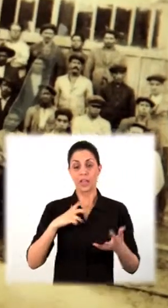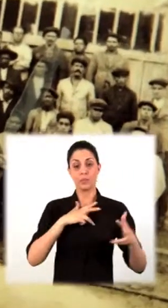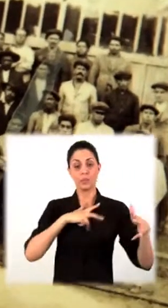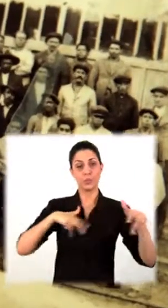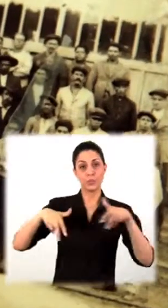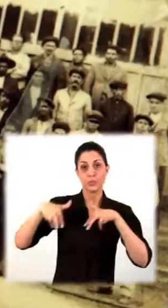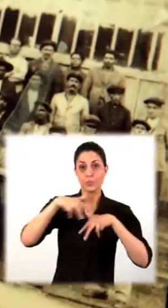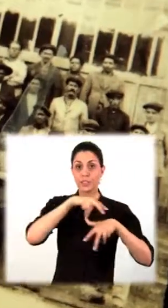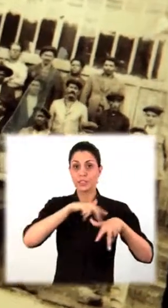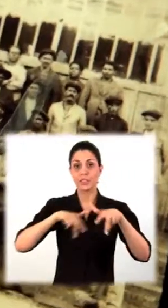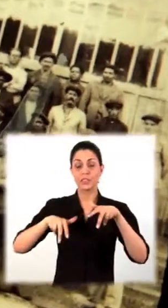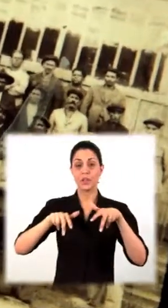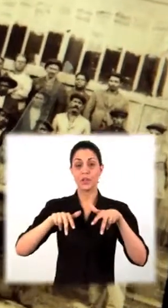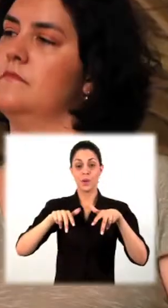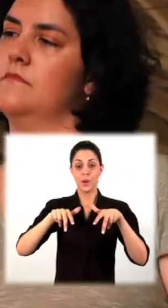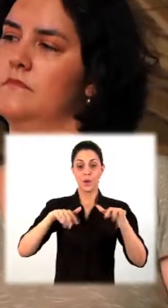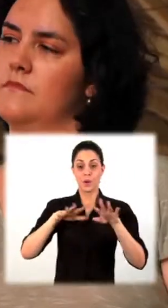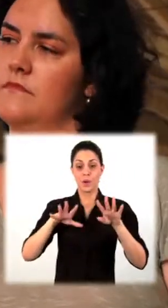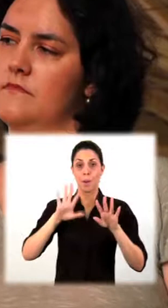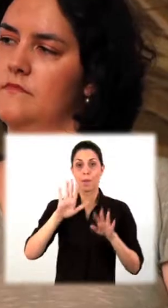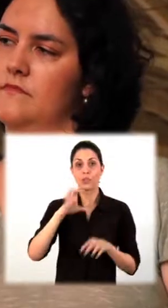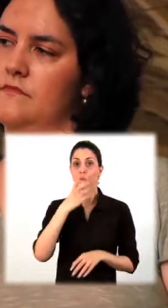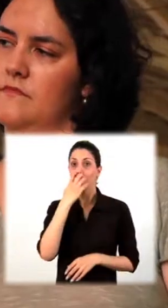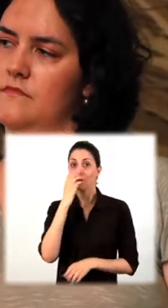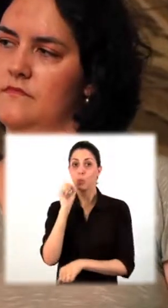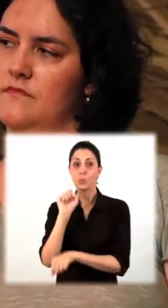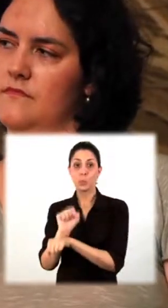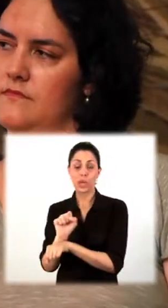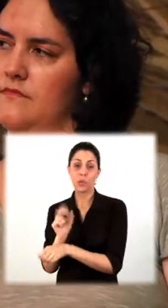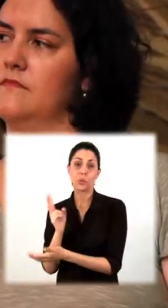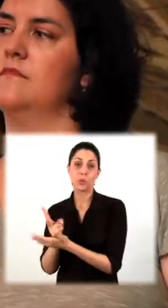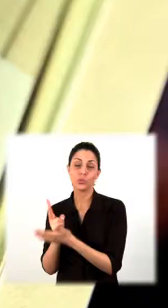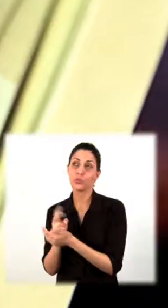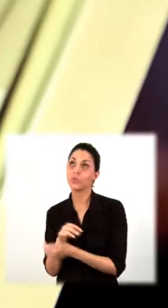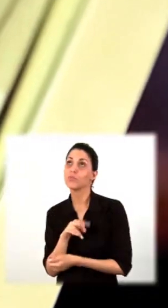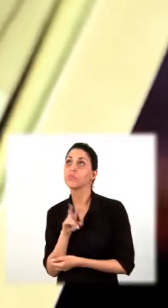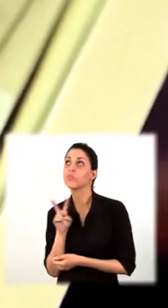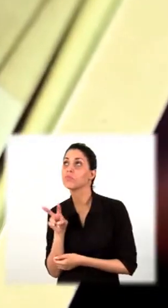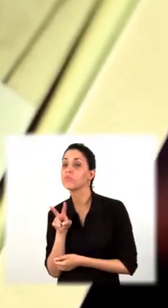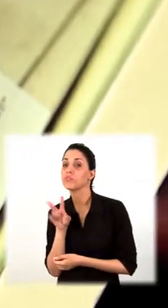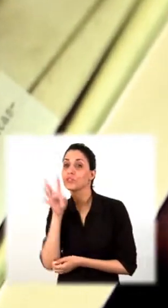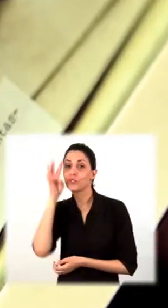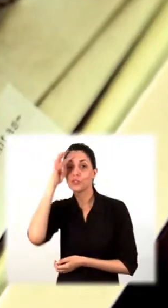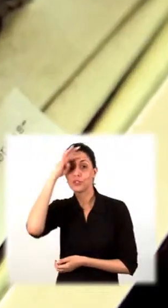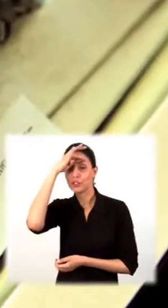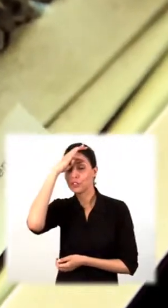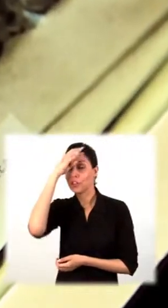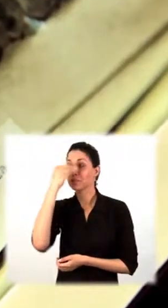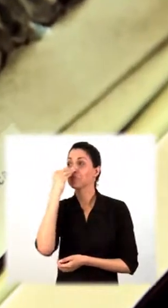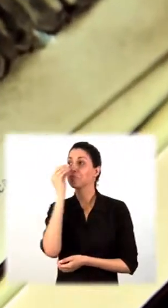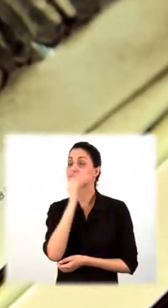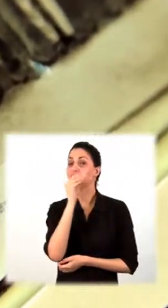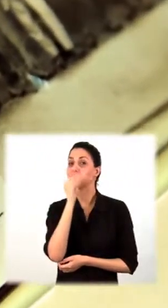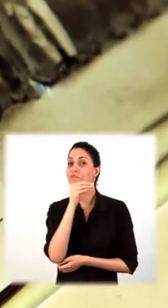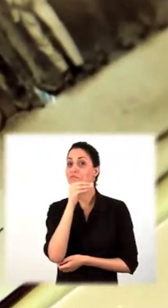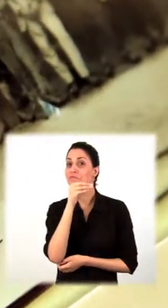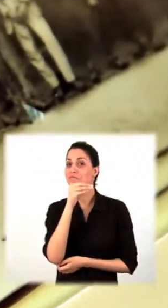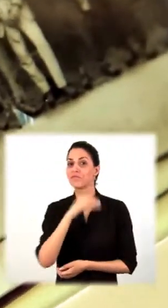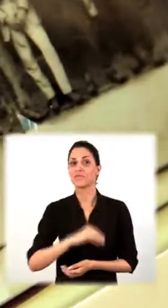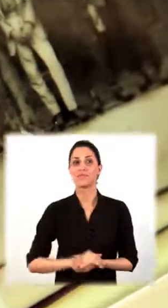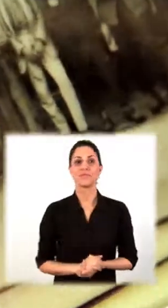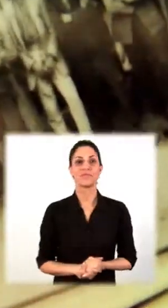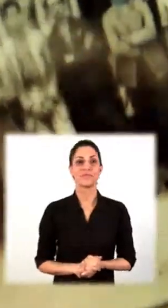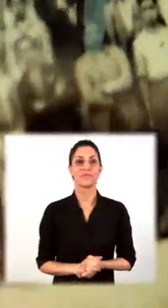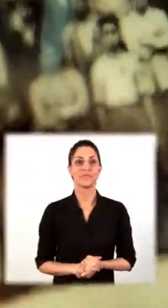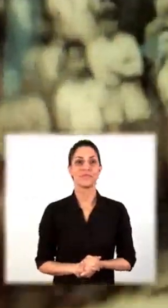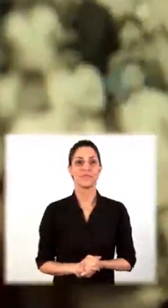essa movimentação, o cachorrinho ele continuou do jeito que ele estava, alheio a tudo que estava acontecendo.